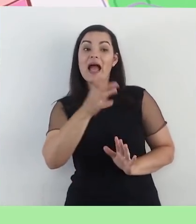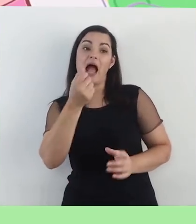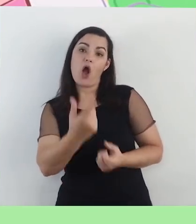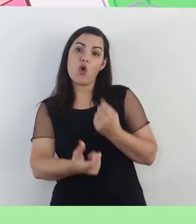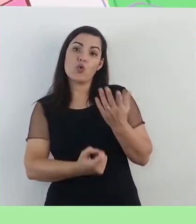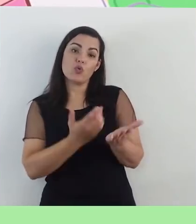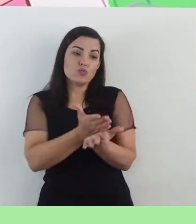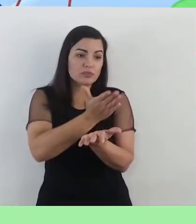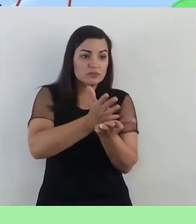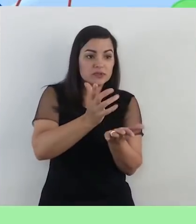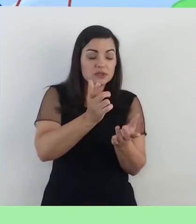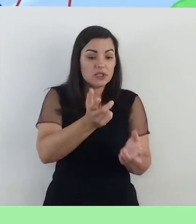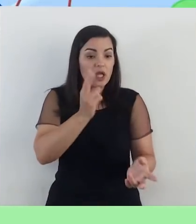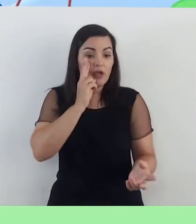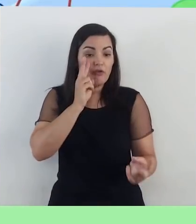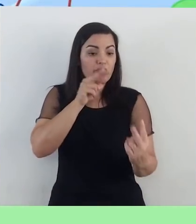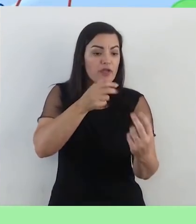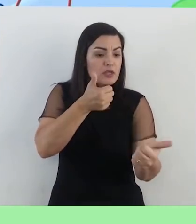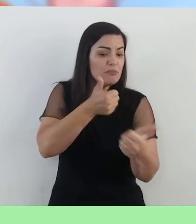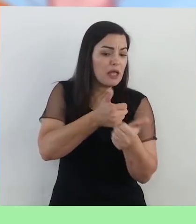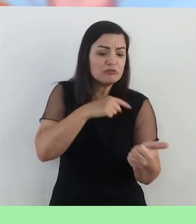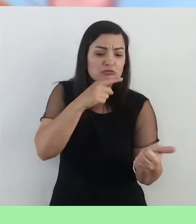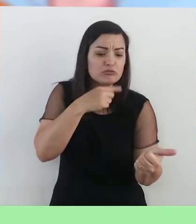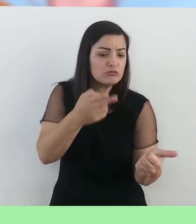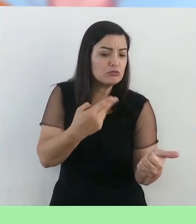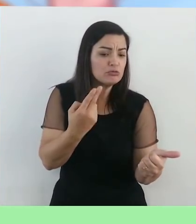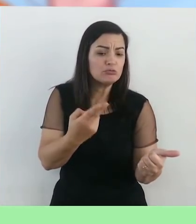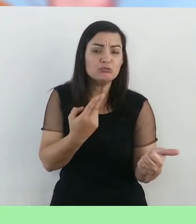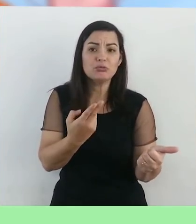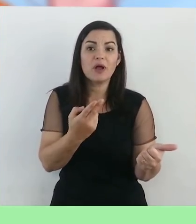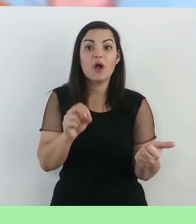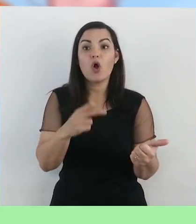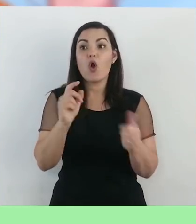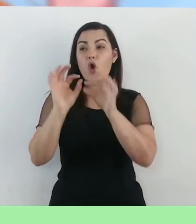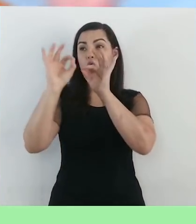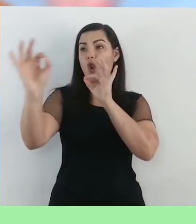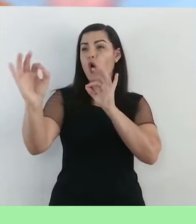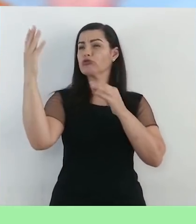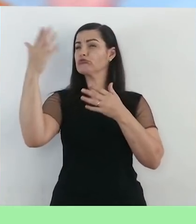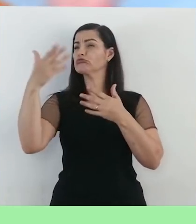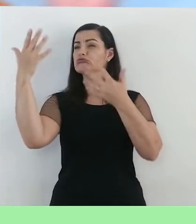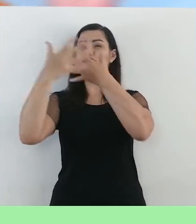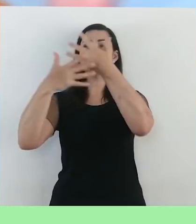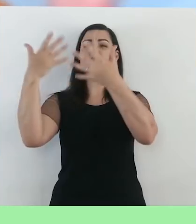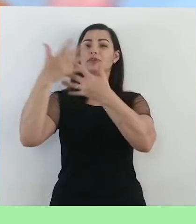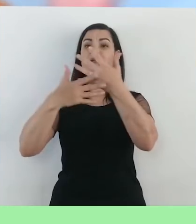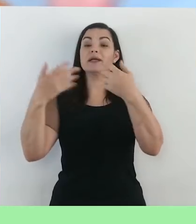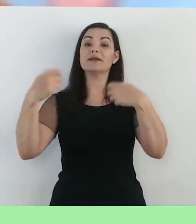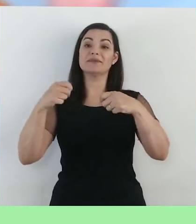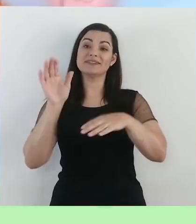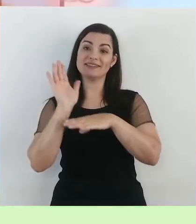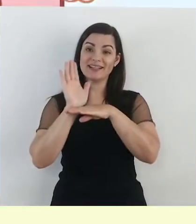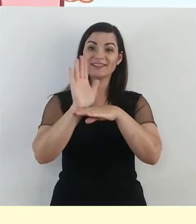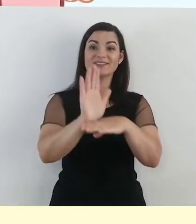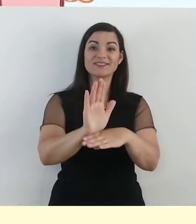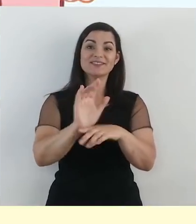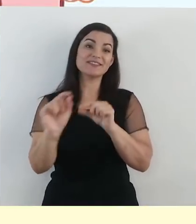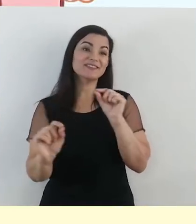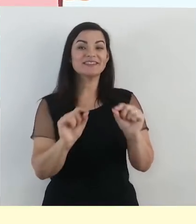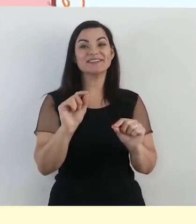perto ou de longe só veem um borrão. Precisam de uma